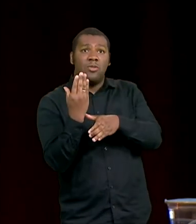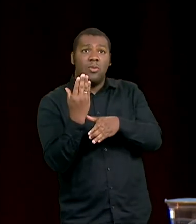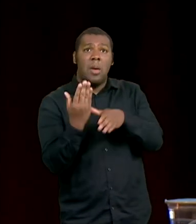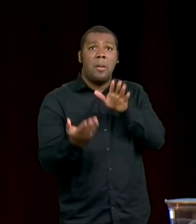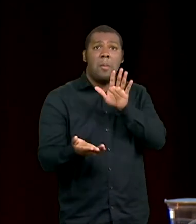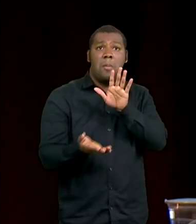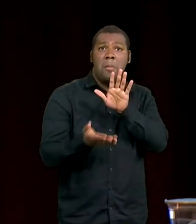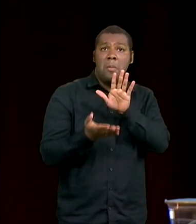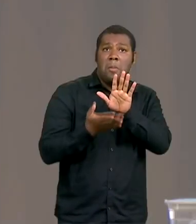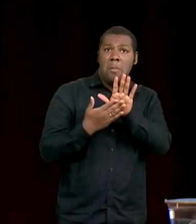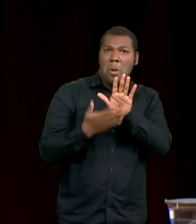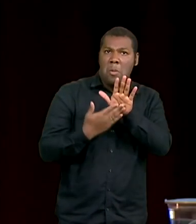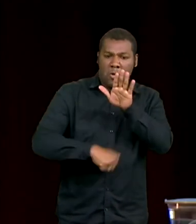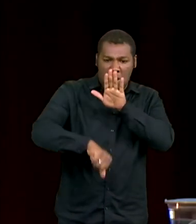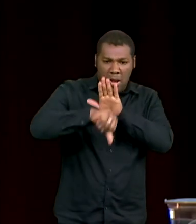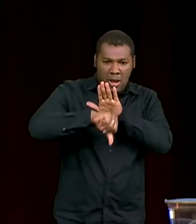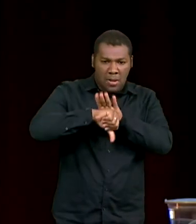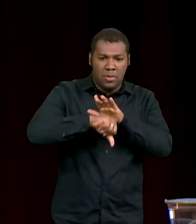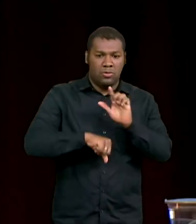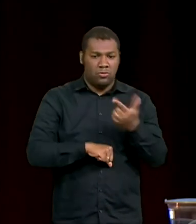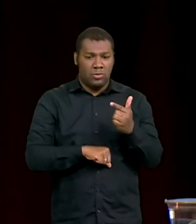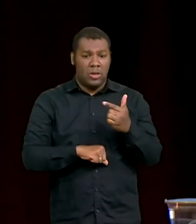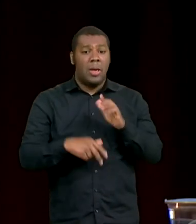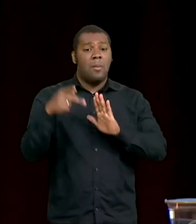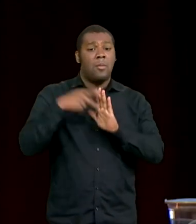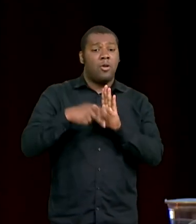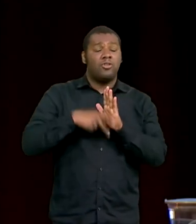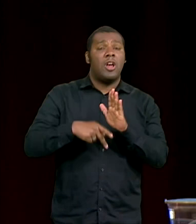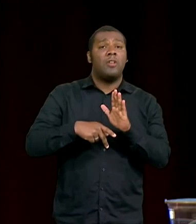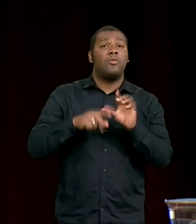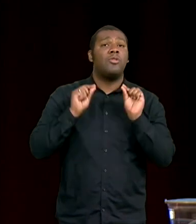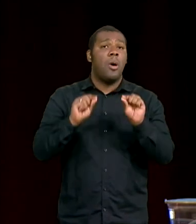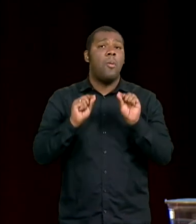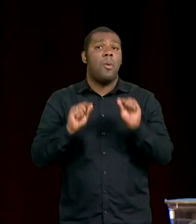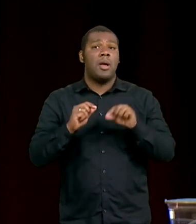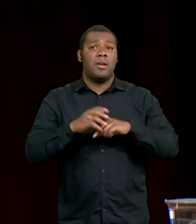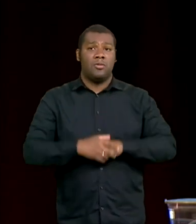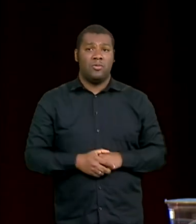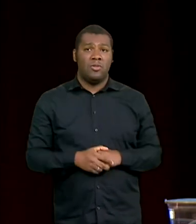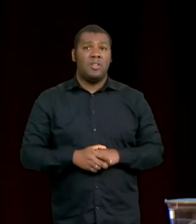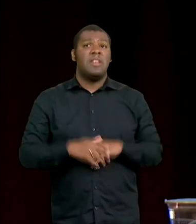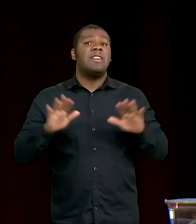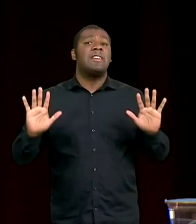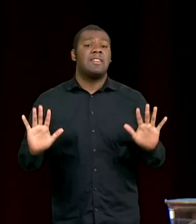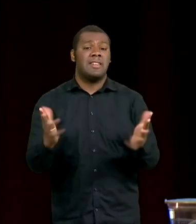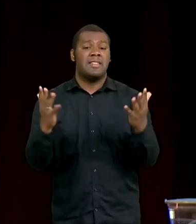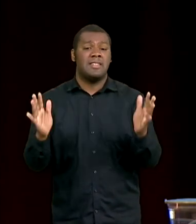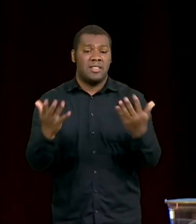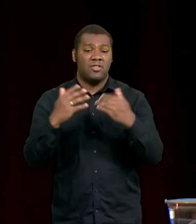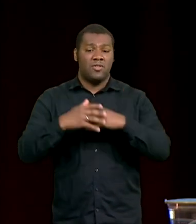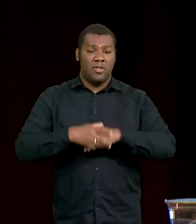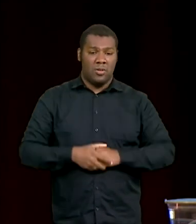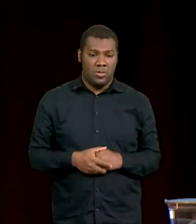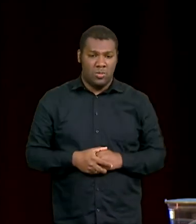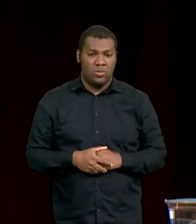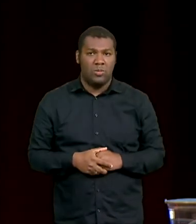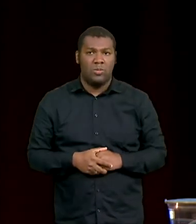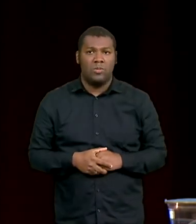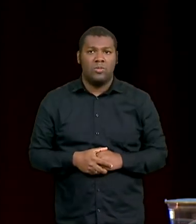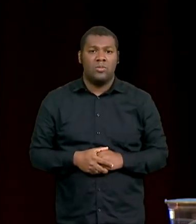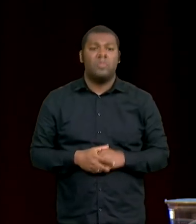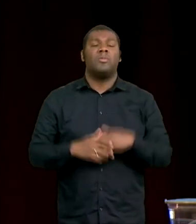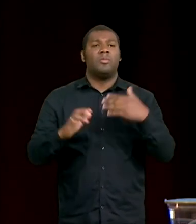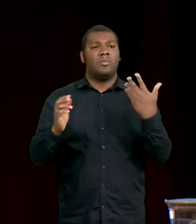serem ilegais no Brasil. O que ele faz é mudar os incentivos que esses intermediários vão